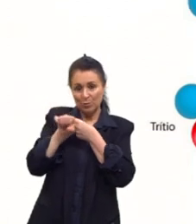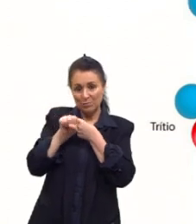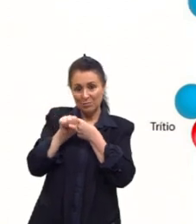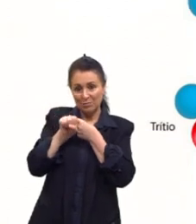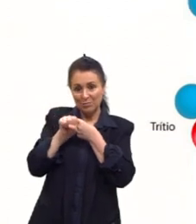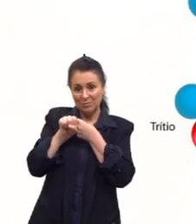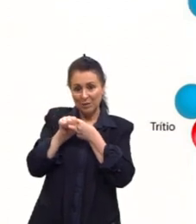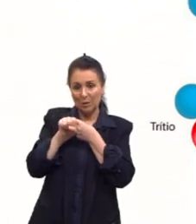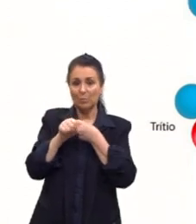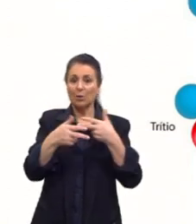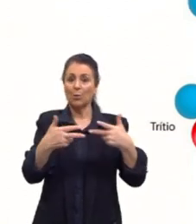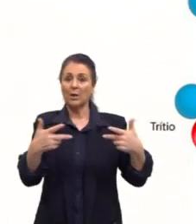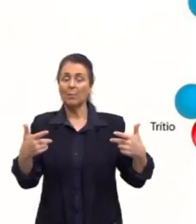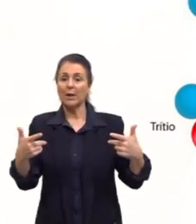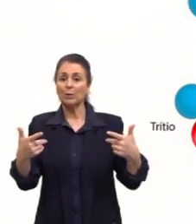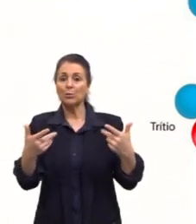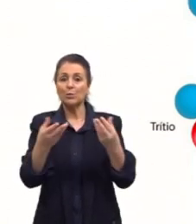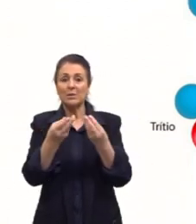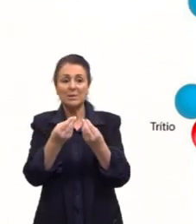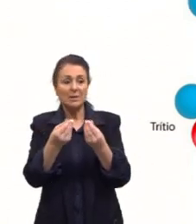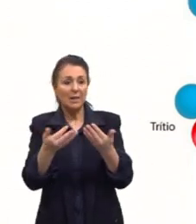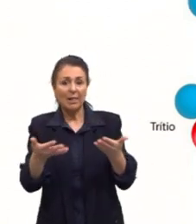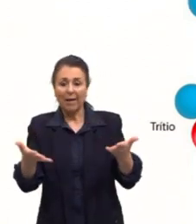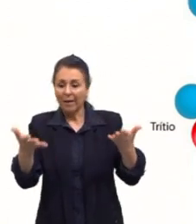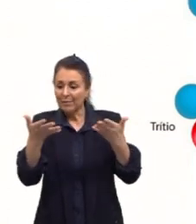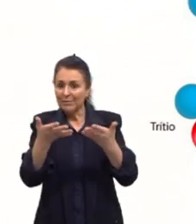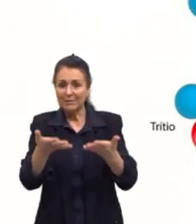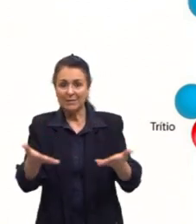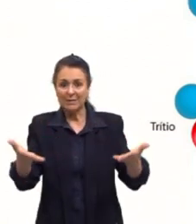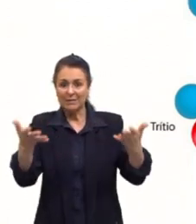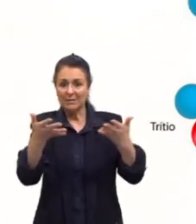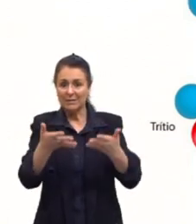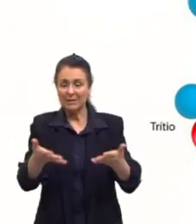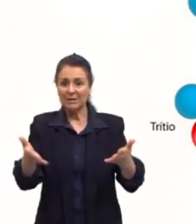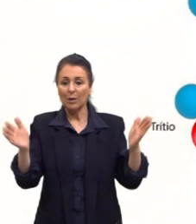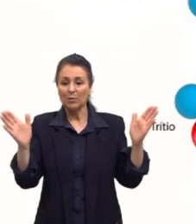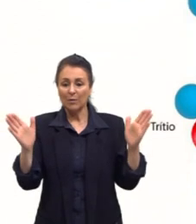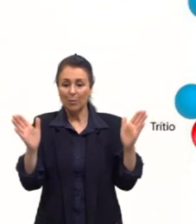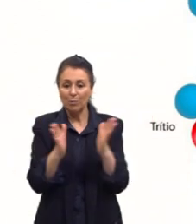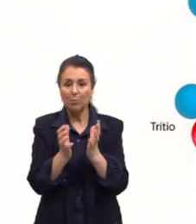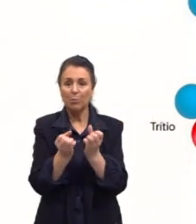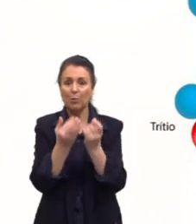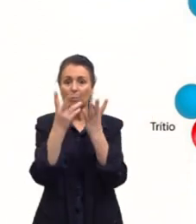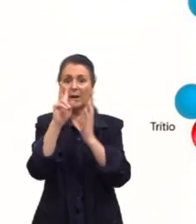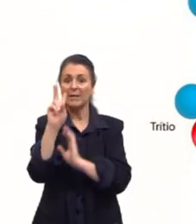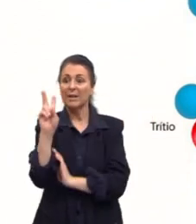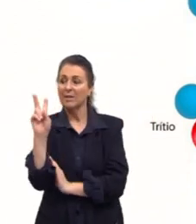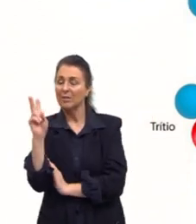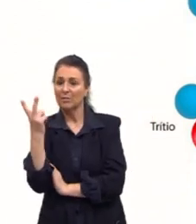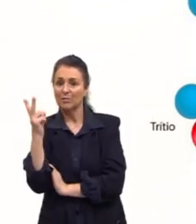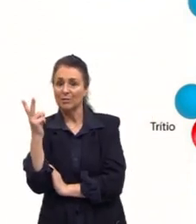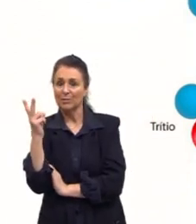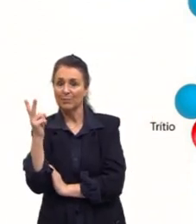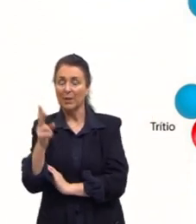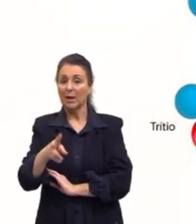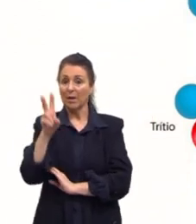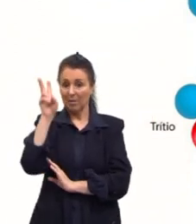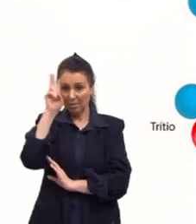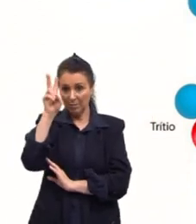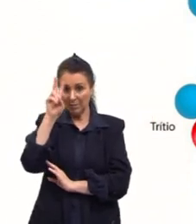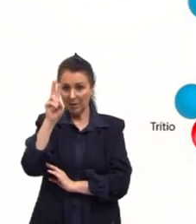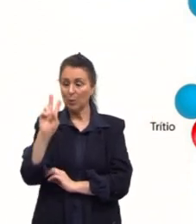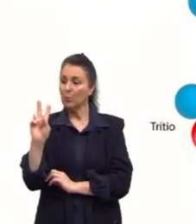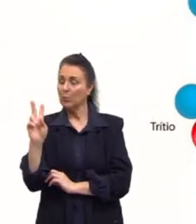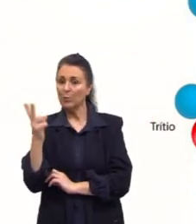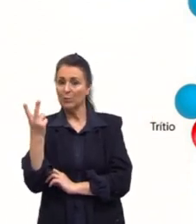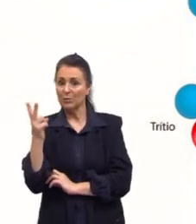então aí você trabalha com a questão das bombas de hidrogênio se a gente lembrar o hidrogênio ele é o elemento mais leve